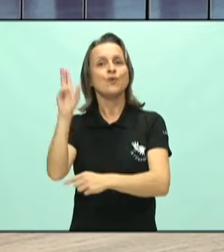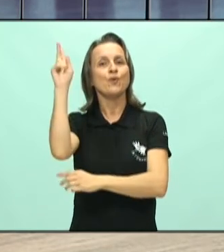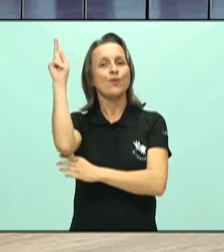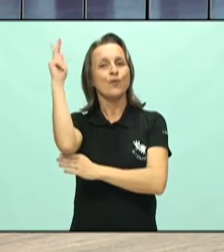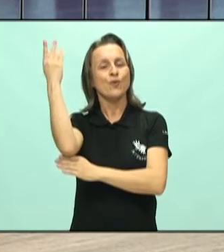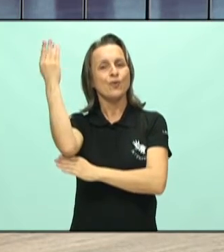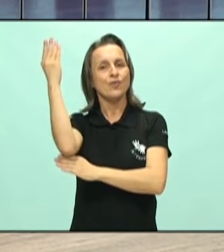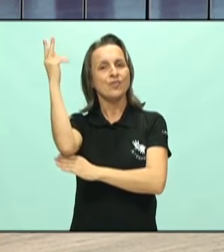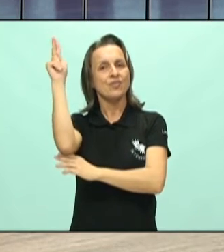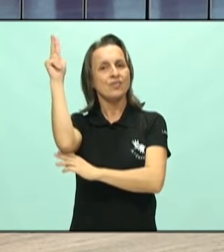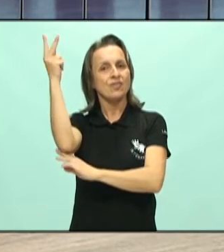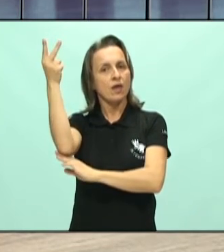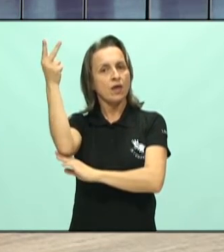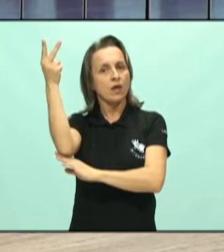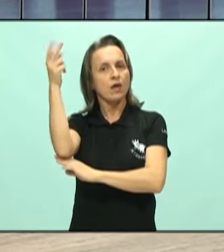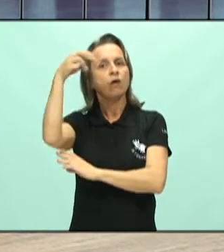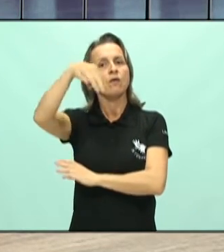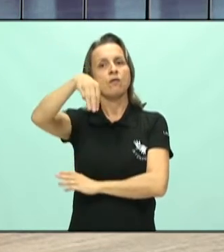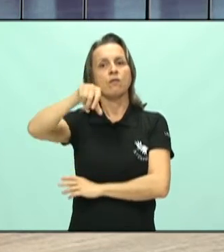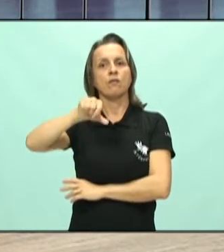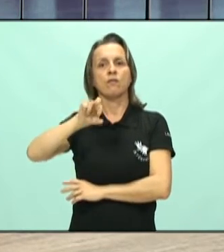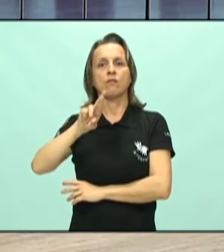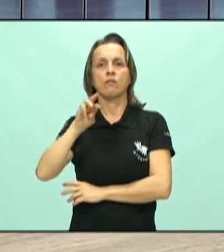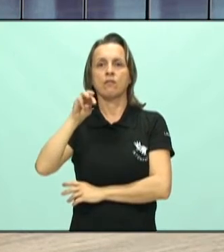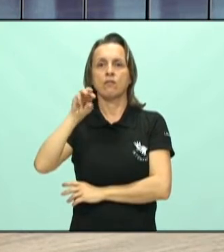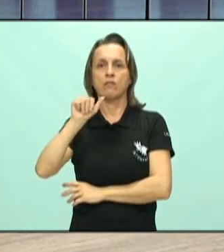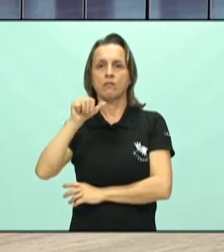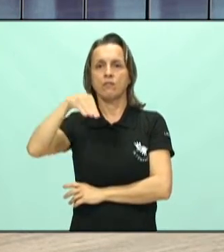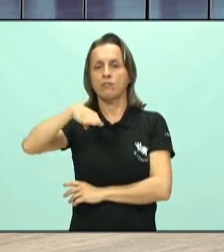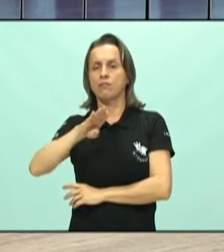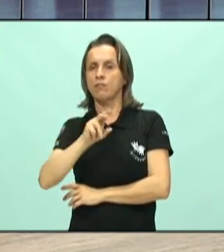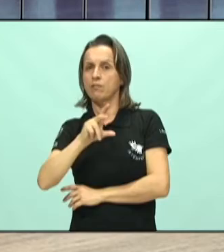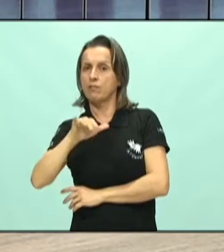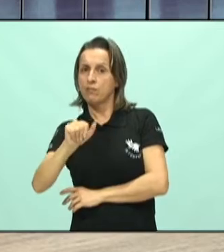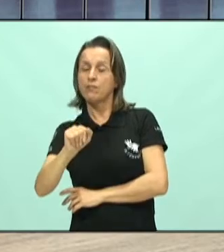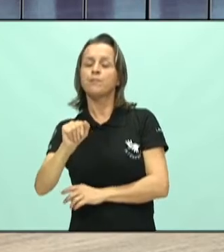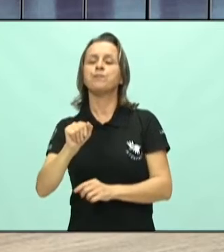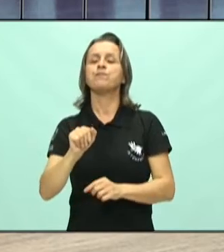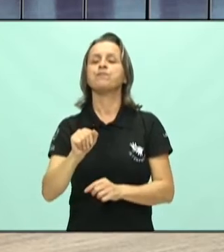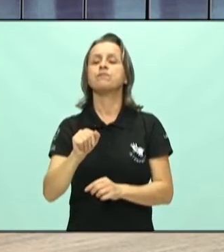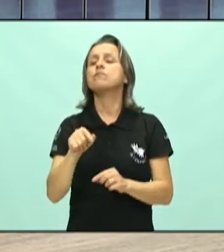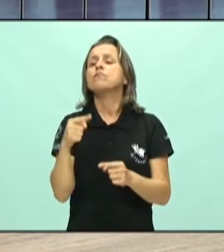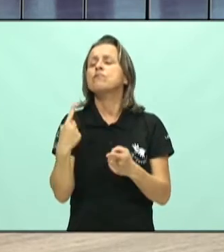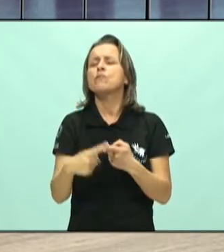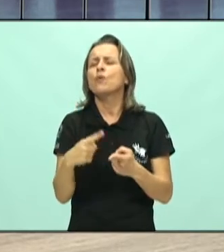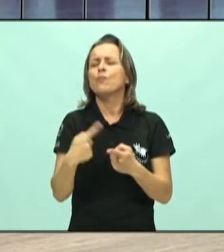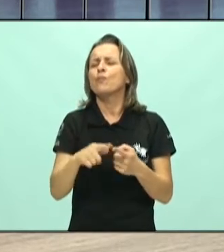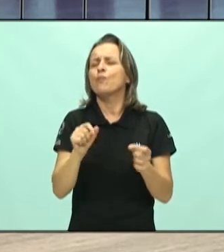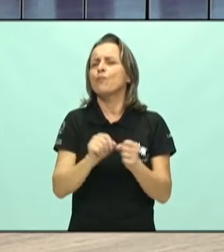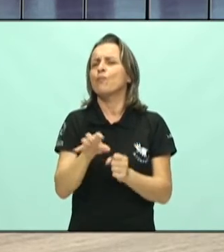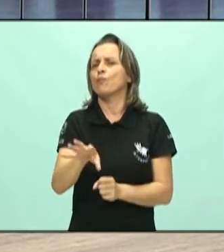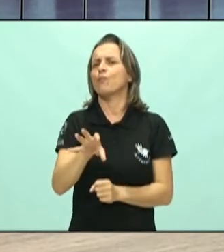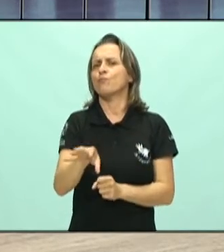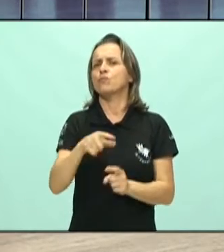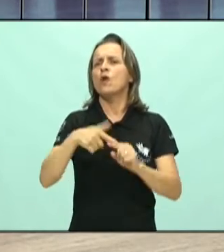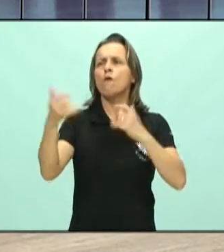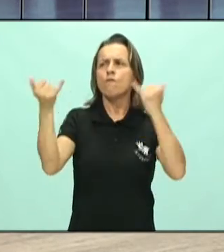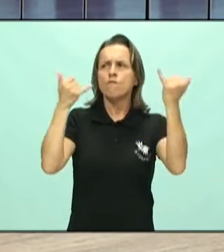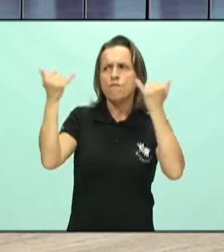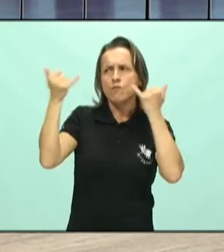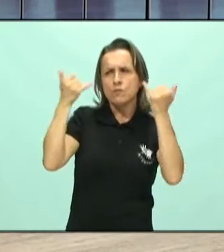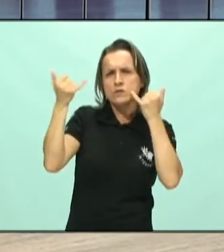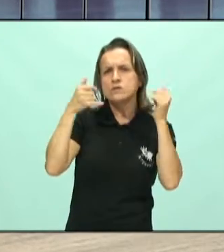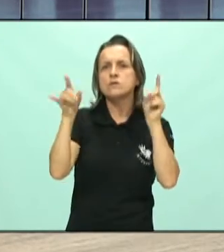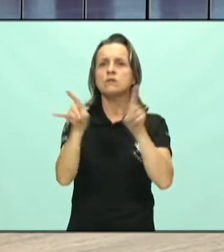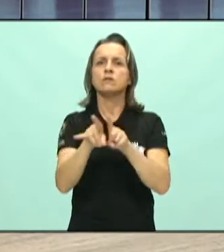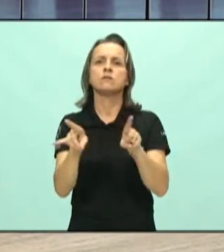Marambaia. Isso. O governo aqui municipal, ele fez isso porque, de acordo com as informações que nós recebemos, ele, como